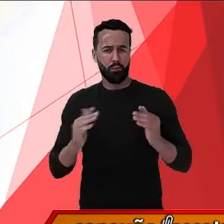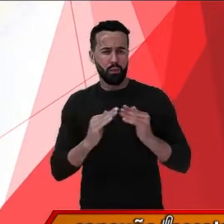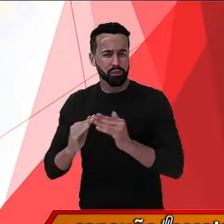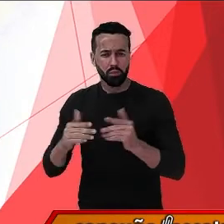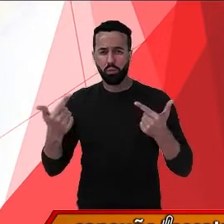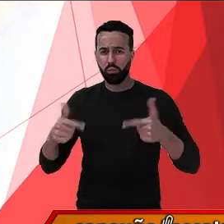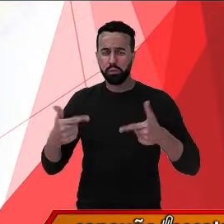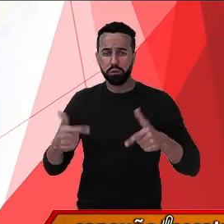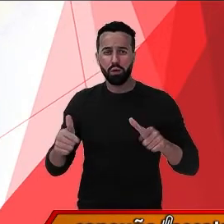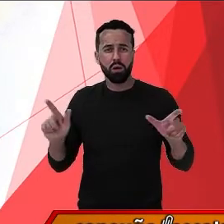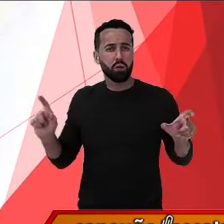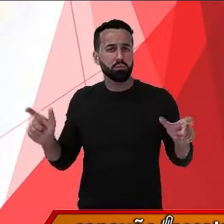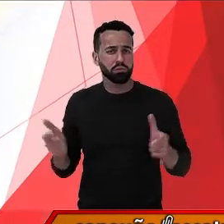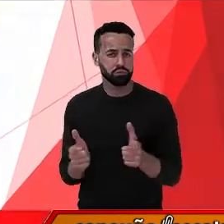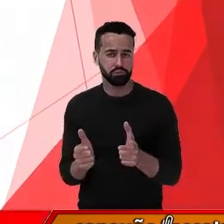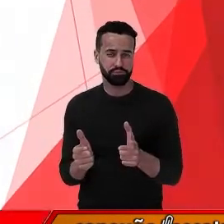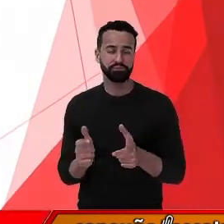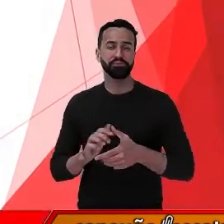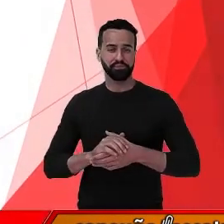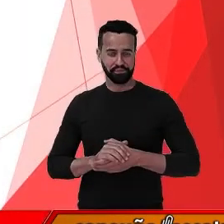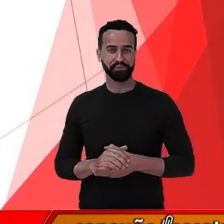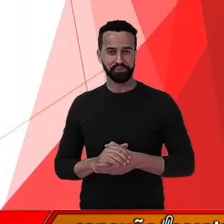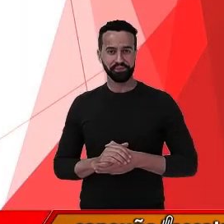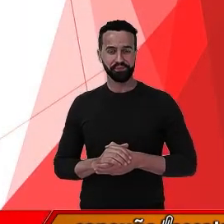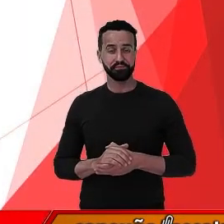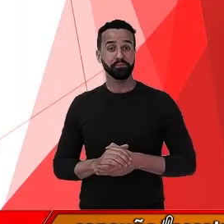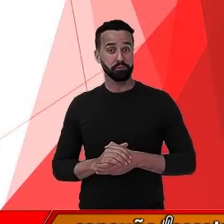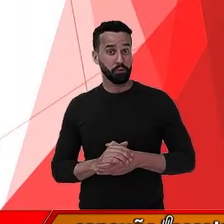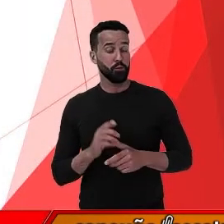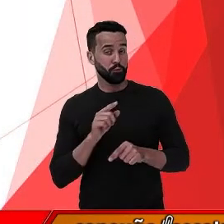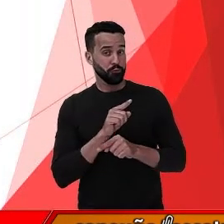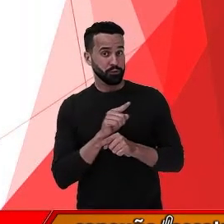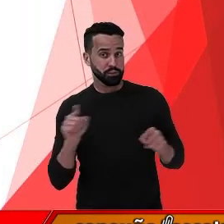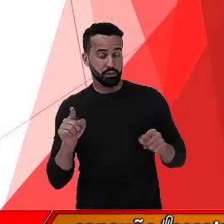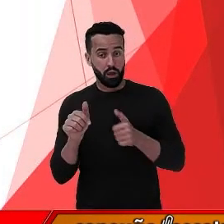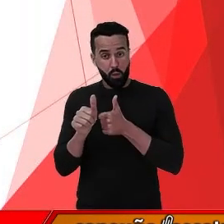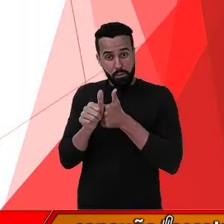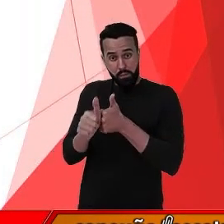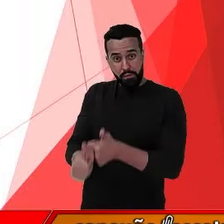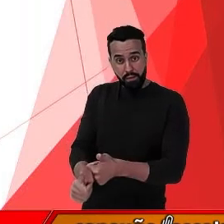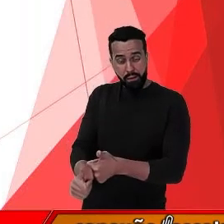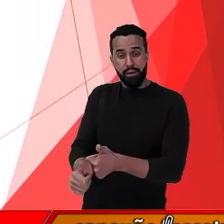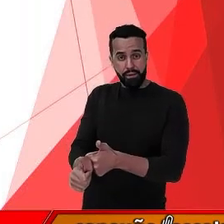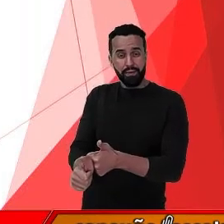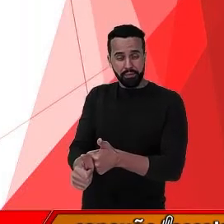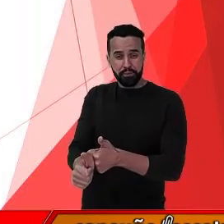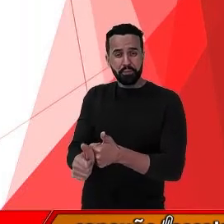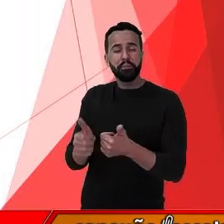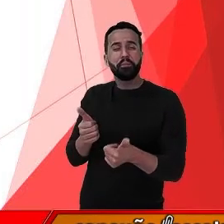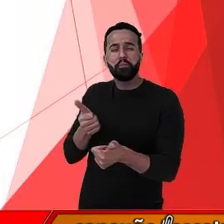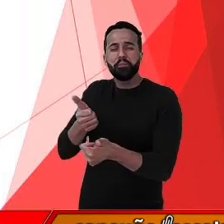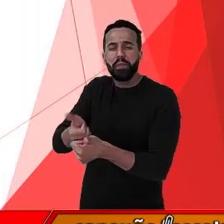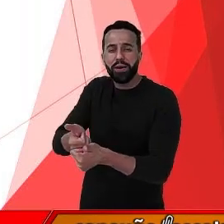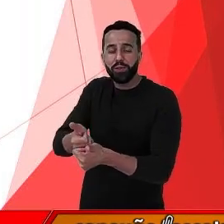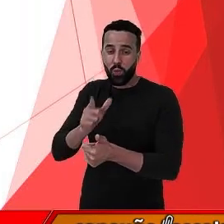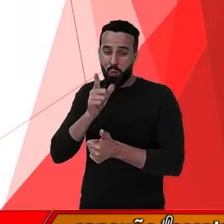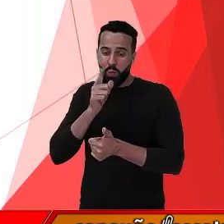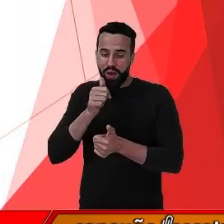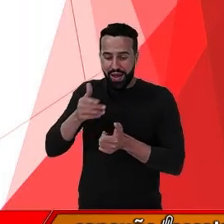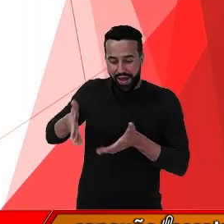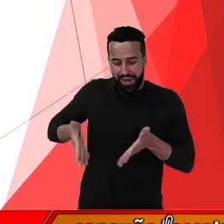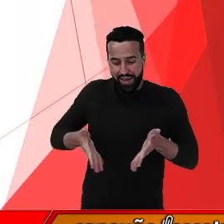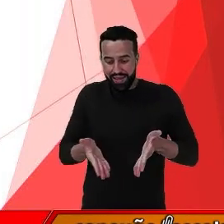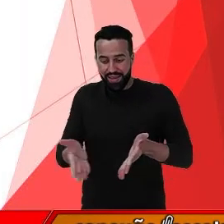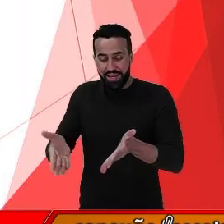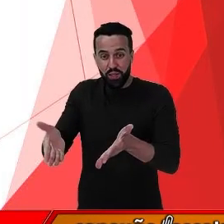de deserto. Amigão, se a gente acompanhar a região próxima ao rio Nilo, nós